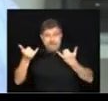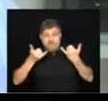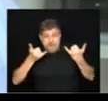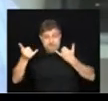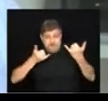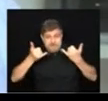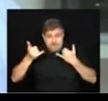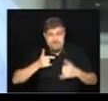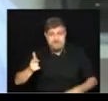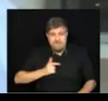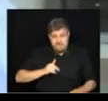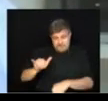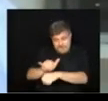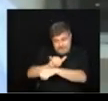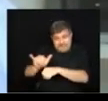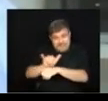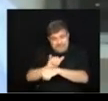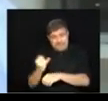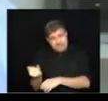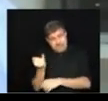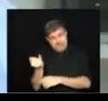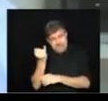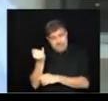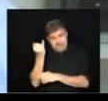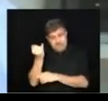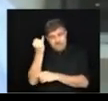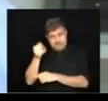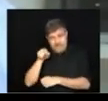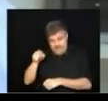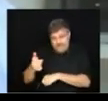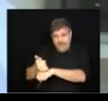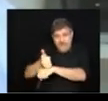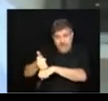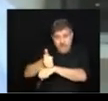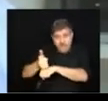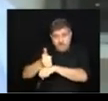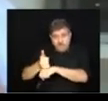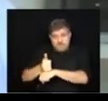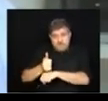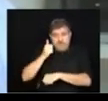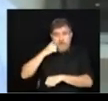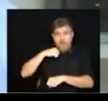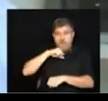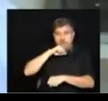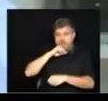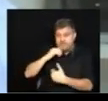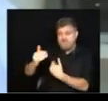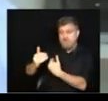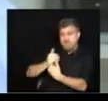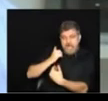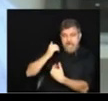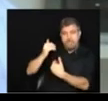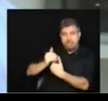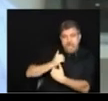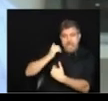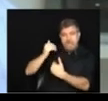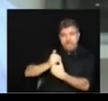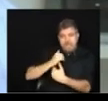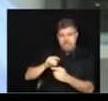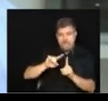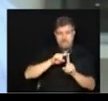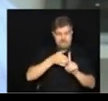de medidas que são importantes e que este profissional vai te explicar. E após o nascimento, aquilo que nós já